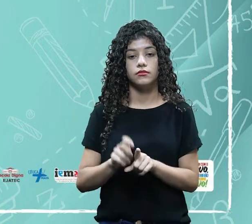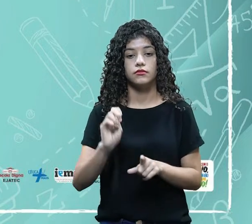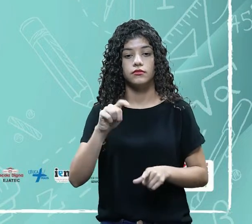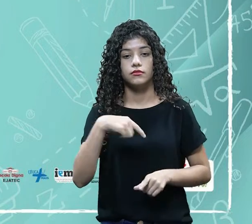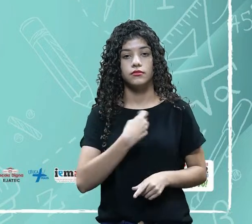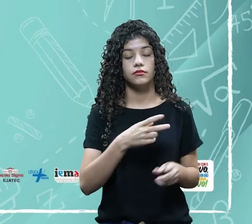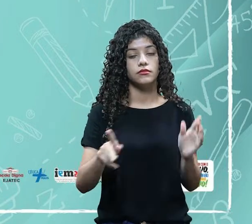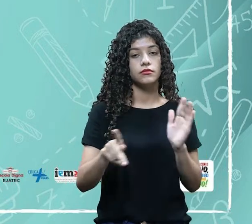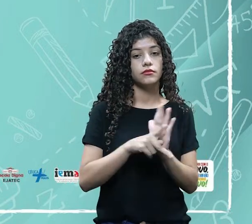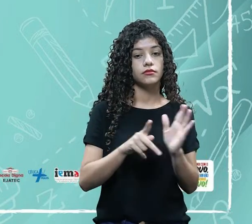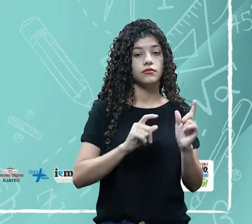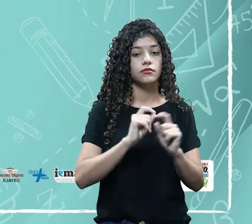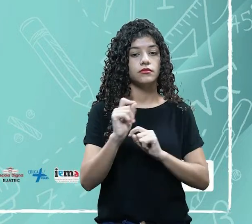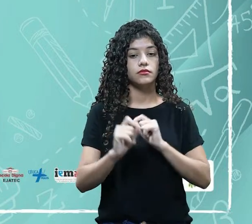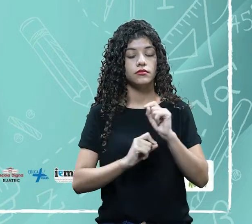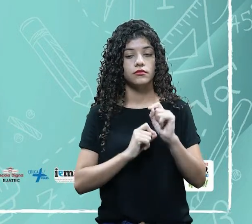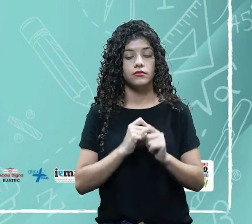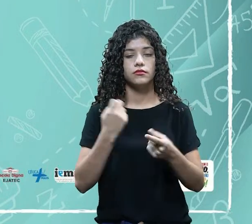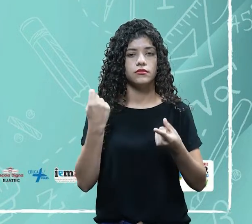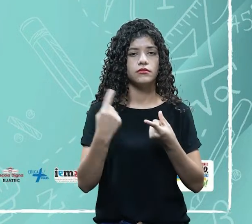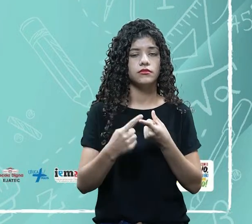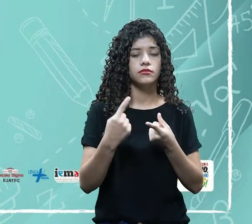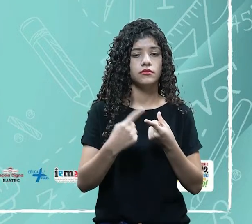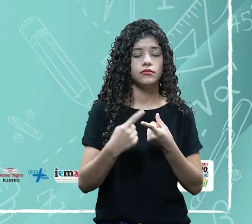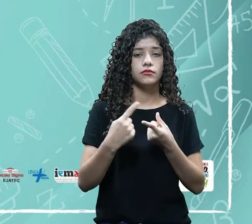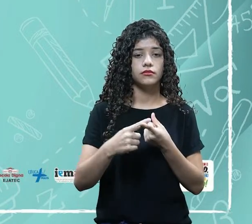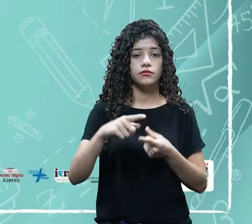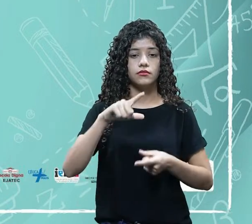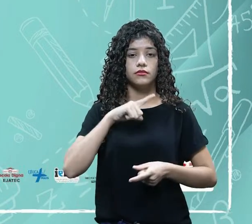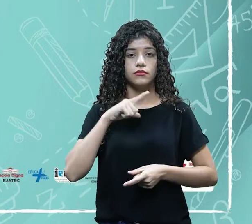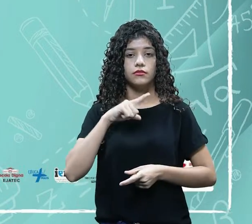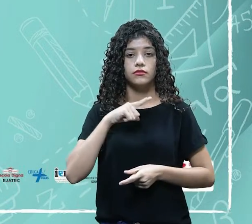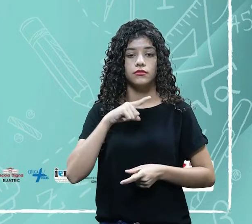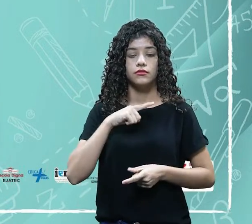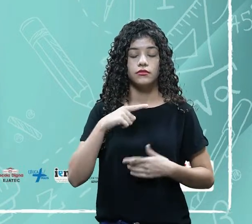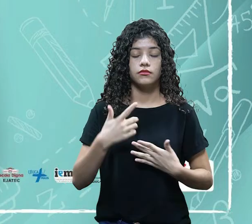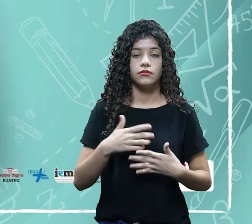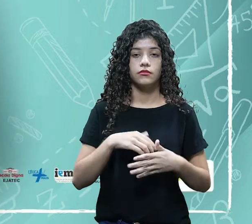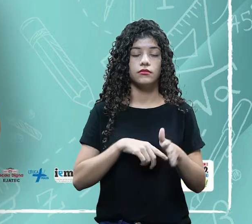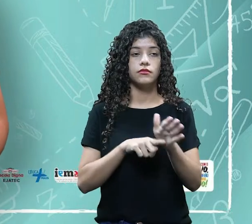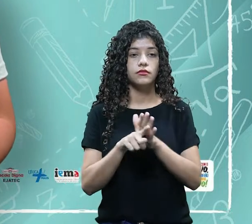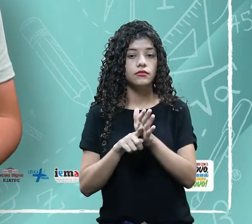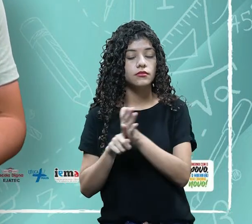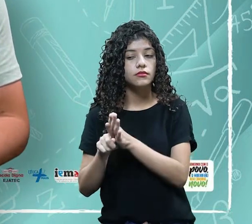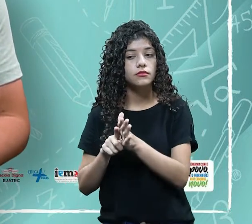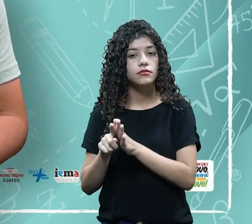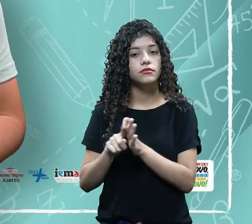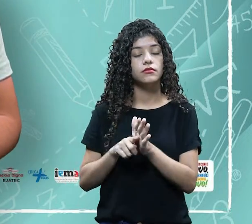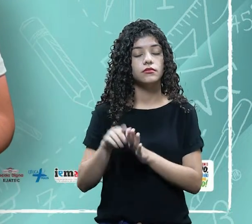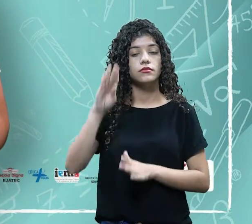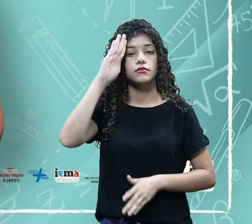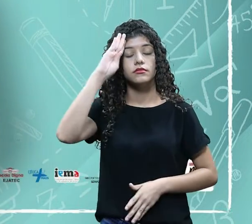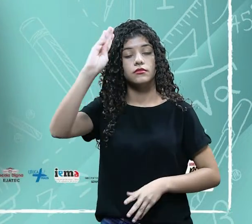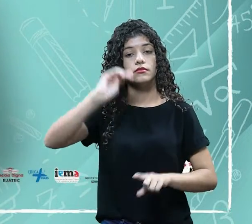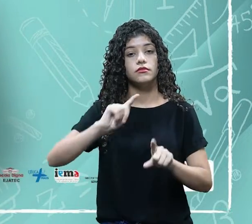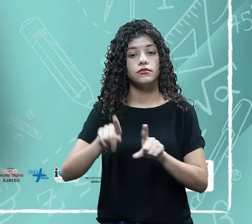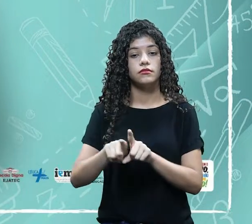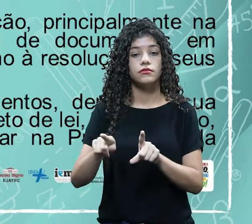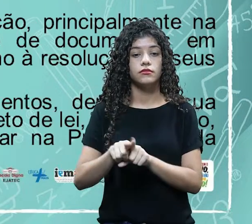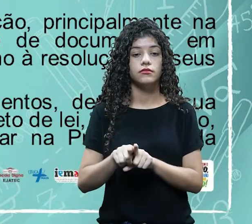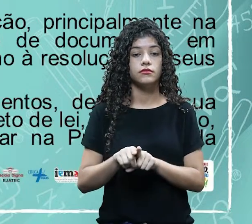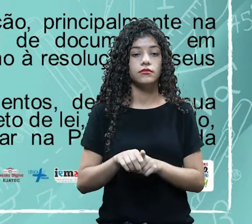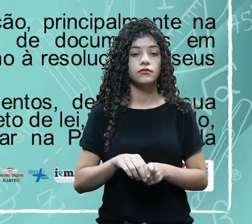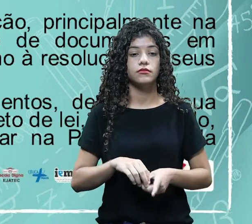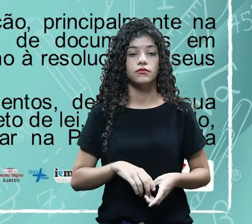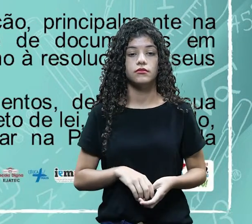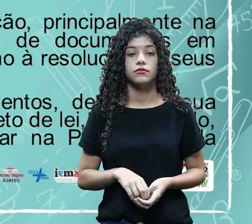em específico, né, o porquê da existência do protocolo, do setor de protocolo, principalmente nas instituições